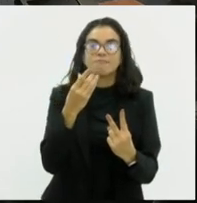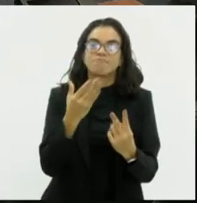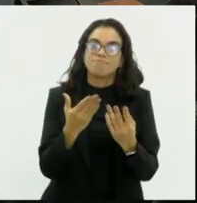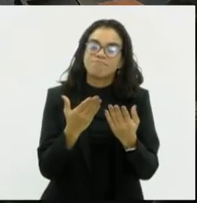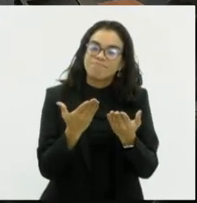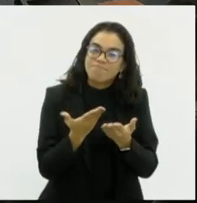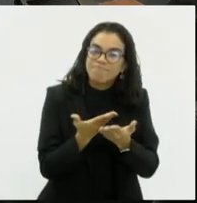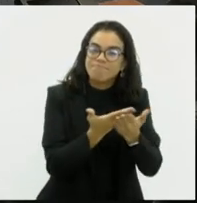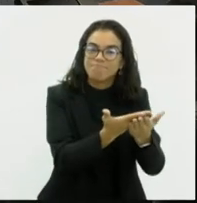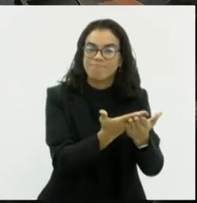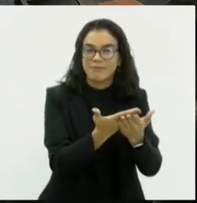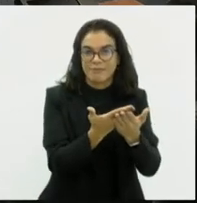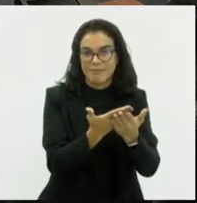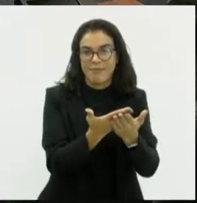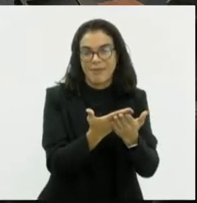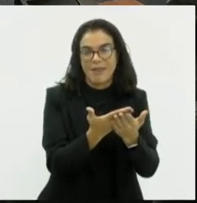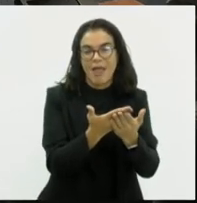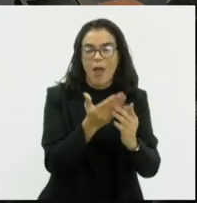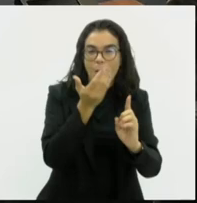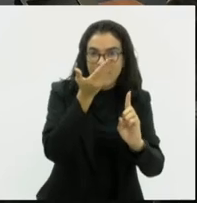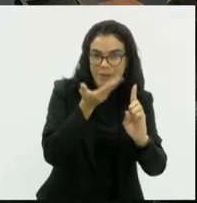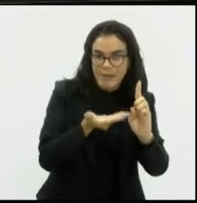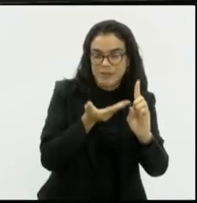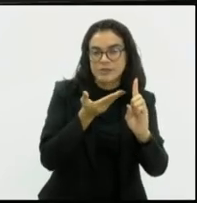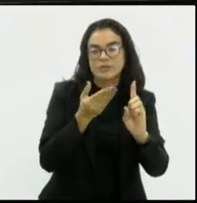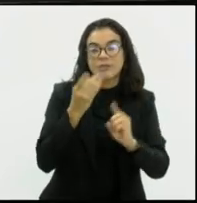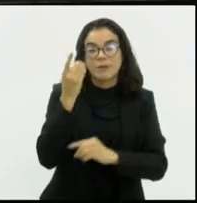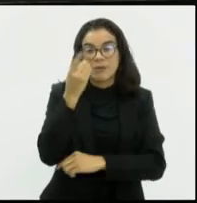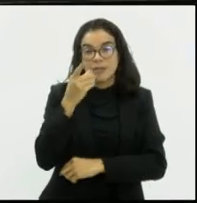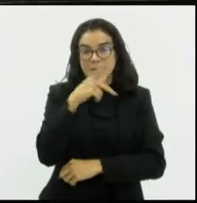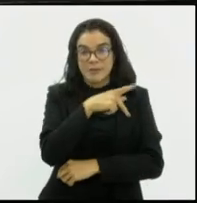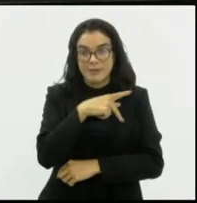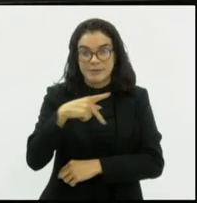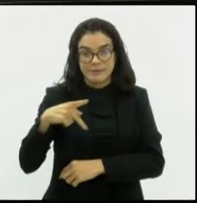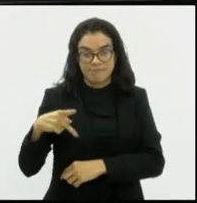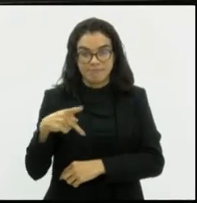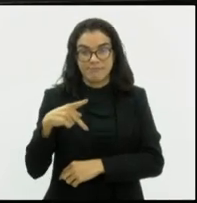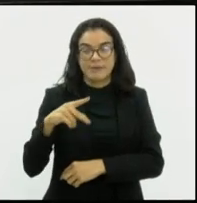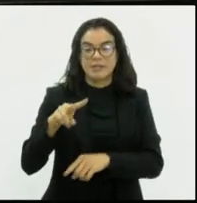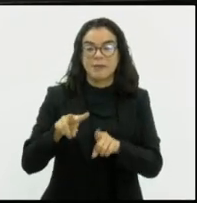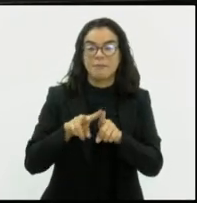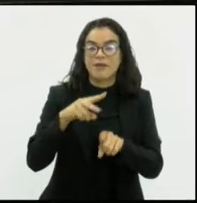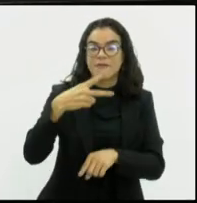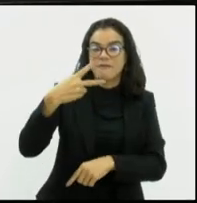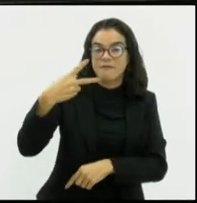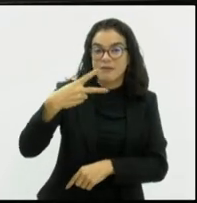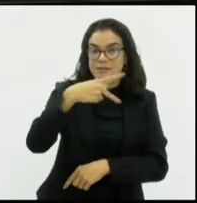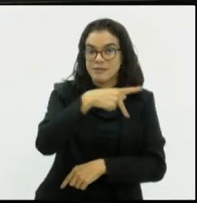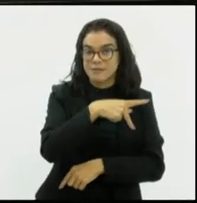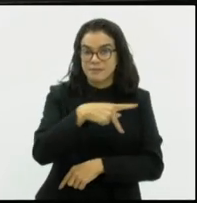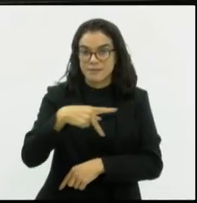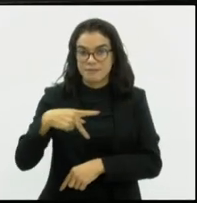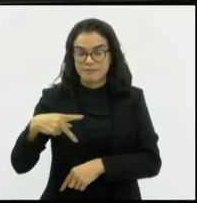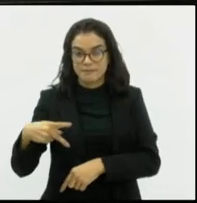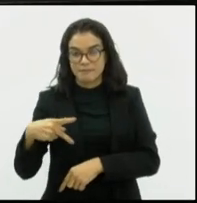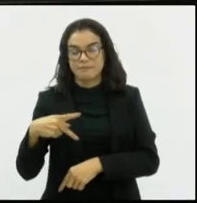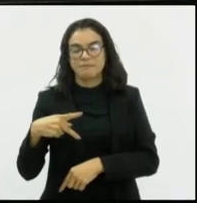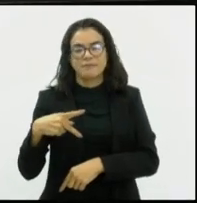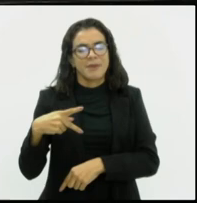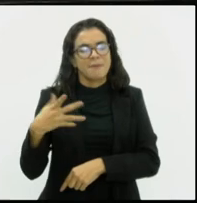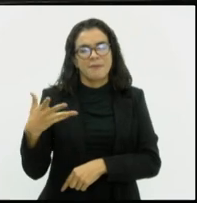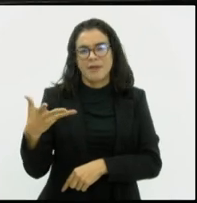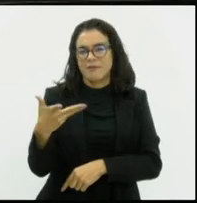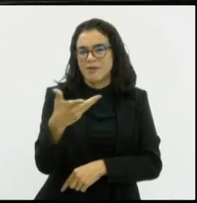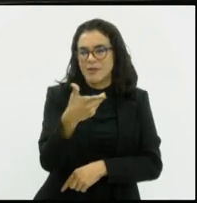deputado Pedro Brazão, que é um deputado presidente dessa sessão, vice-presidente dessa Assembleia, um deputado